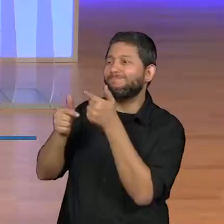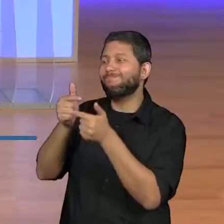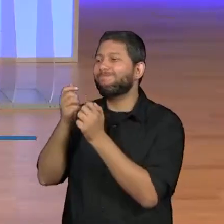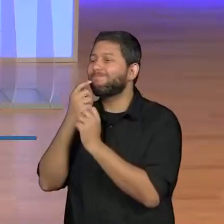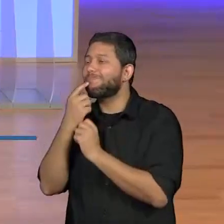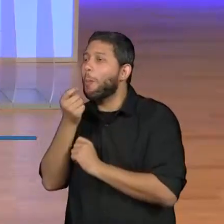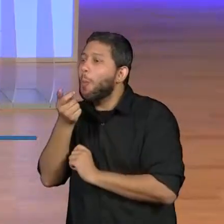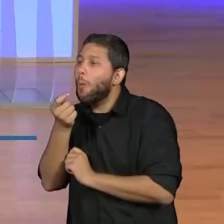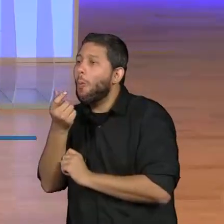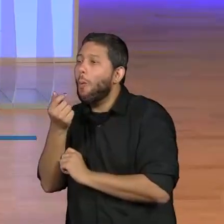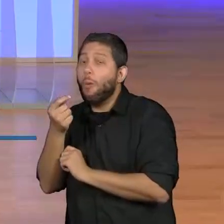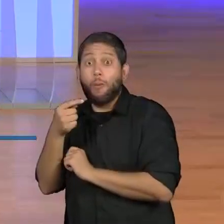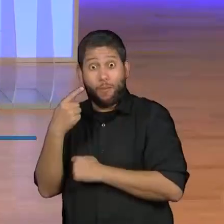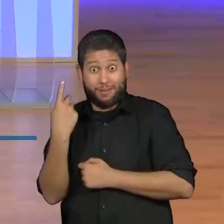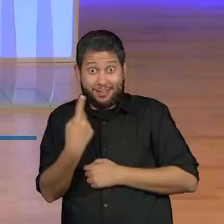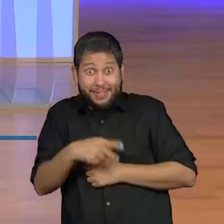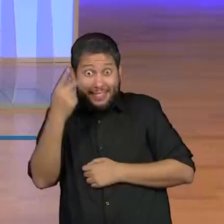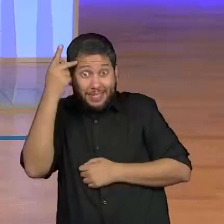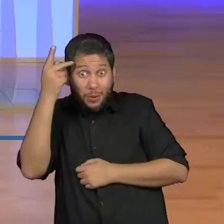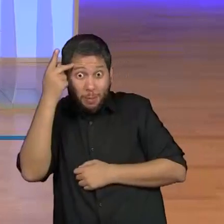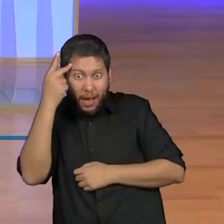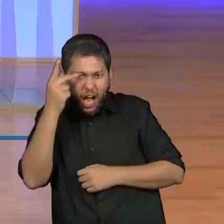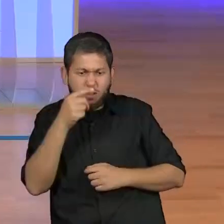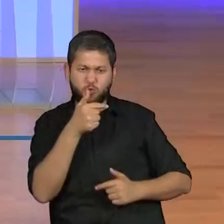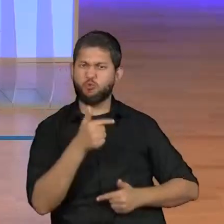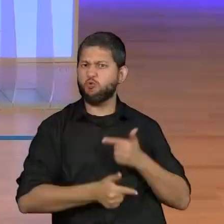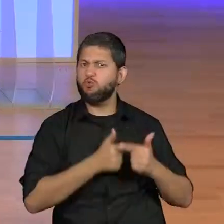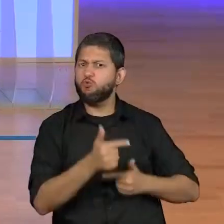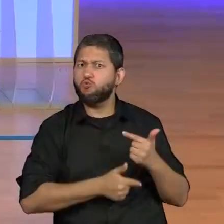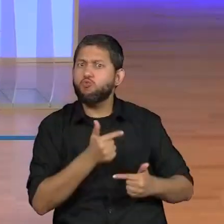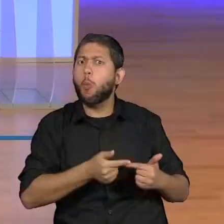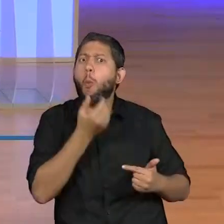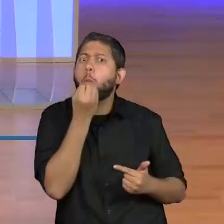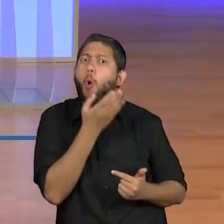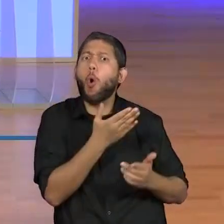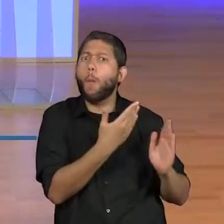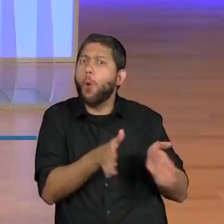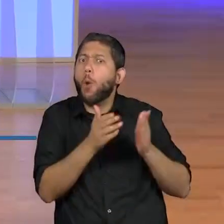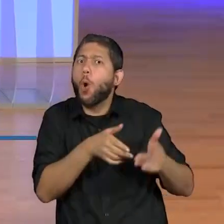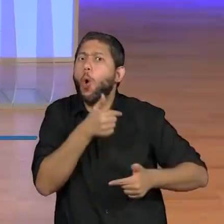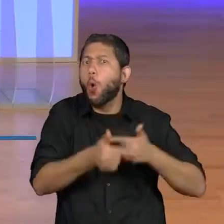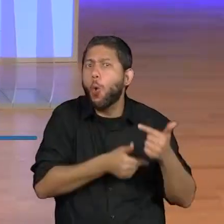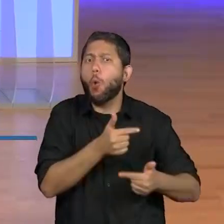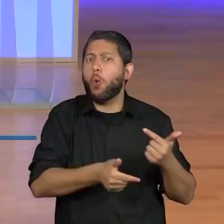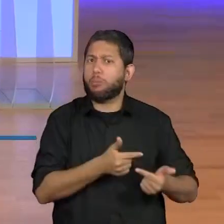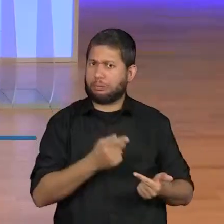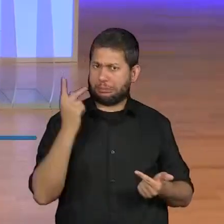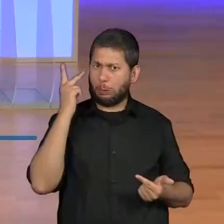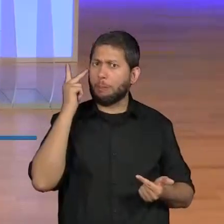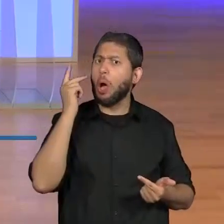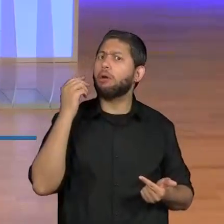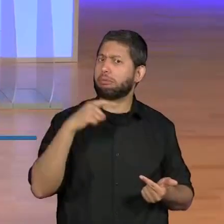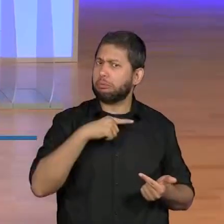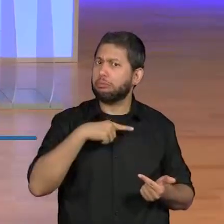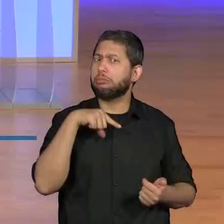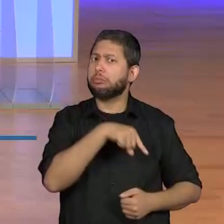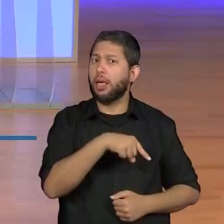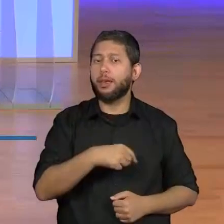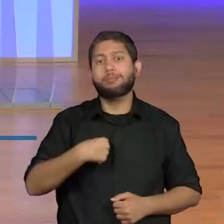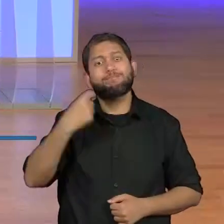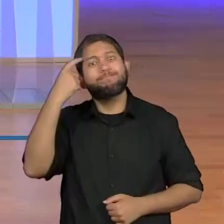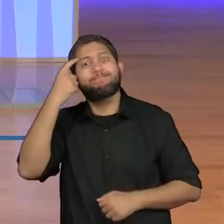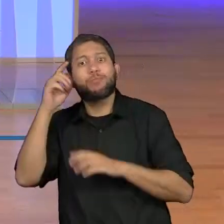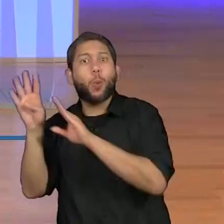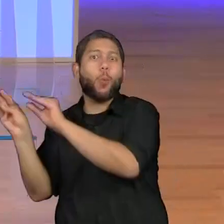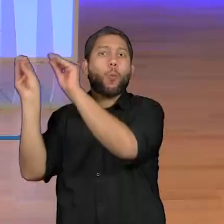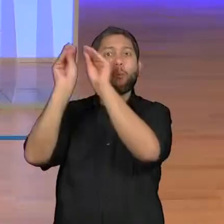vida, porque, inclusive, na época, São Paulo era a metrópole, não é? Inclusive, até hoje é uma metrópole que geralmente abriga